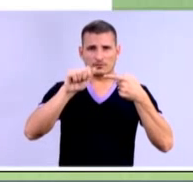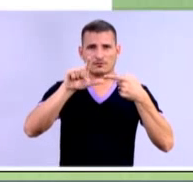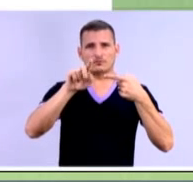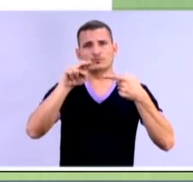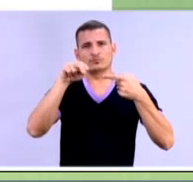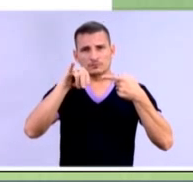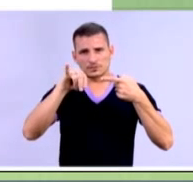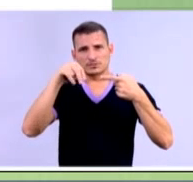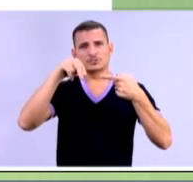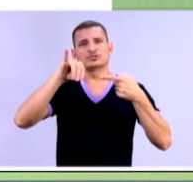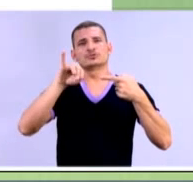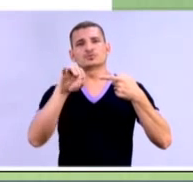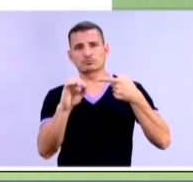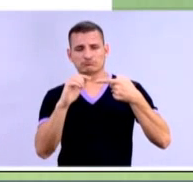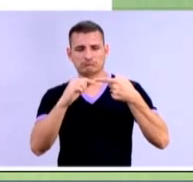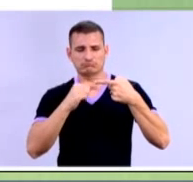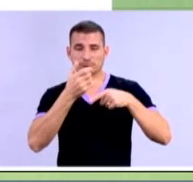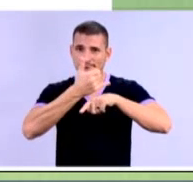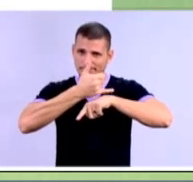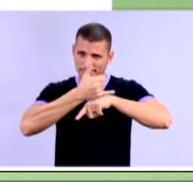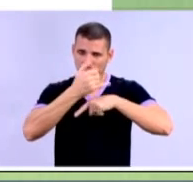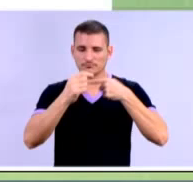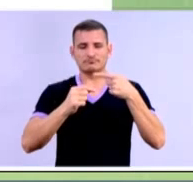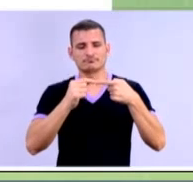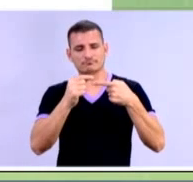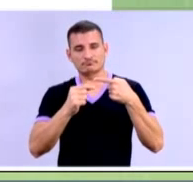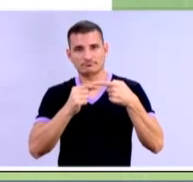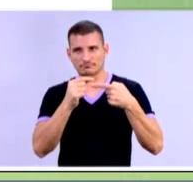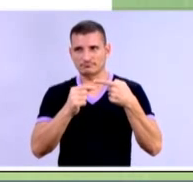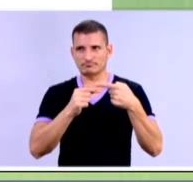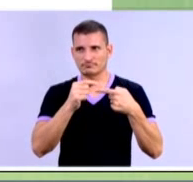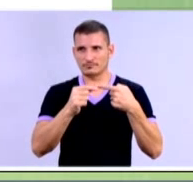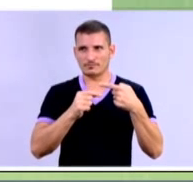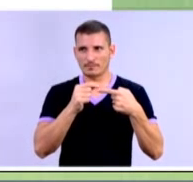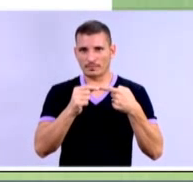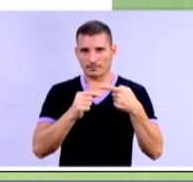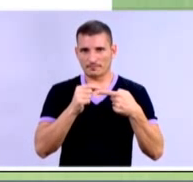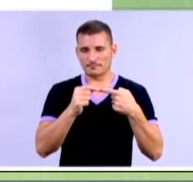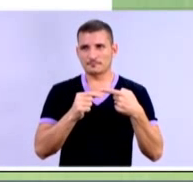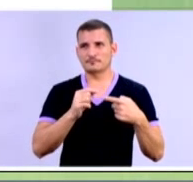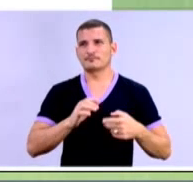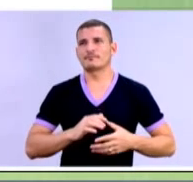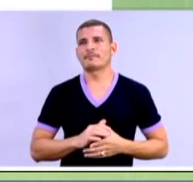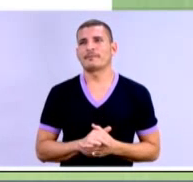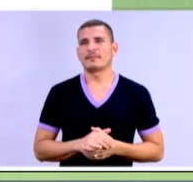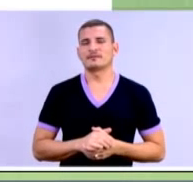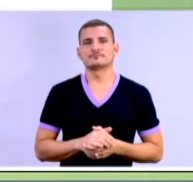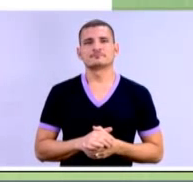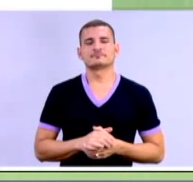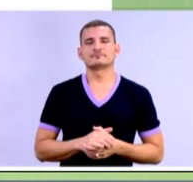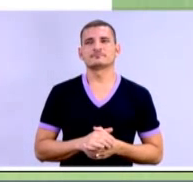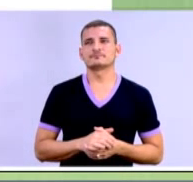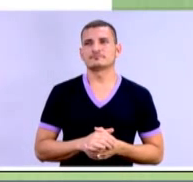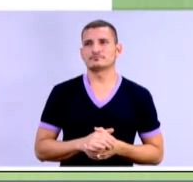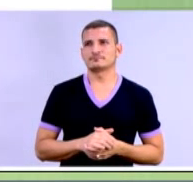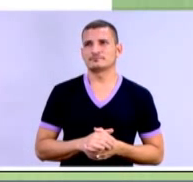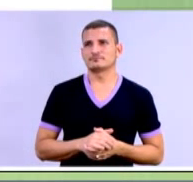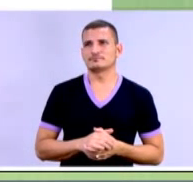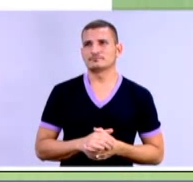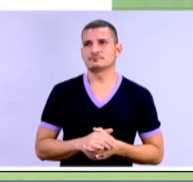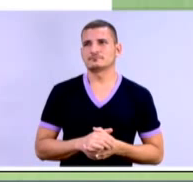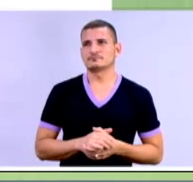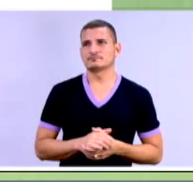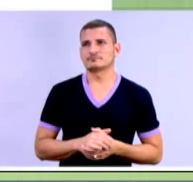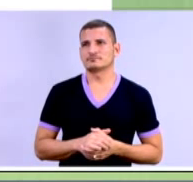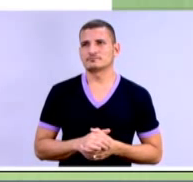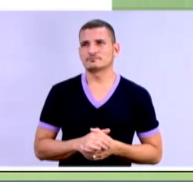riscadinha, que funciona como um isolante, né, contra interferências eletromagnéticas. Não vamos